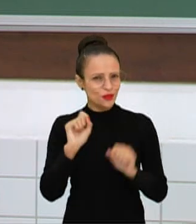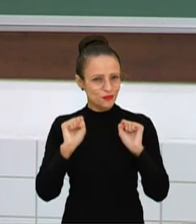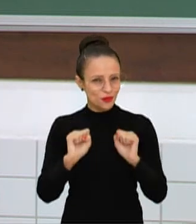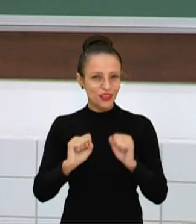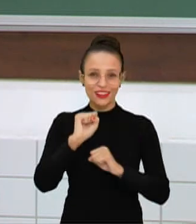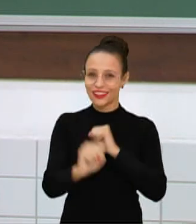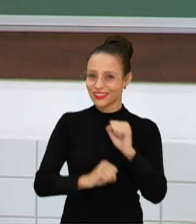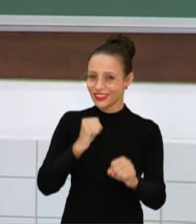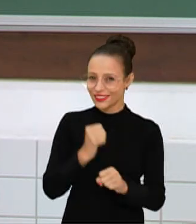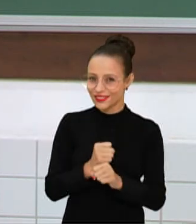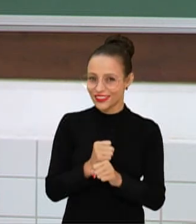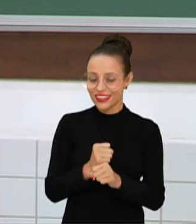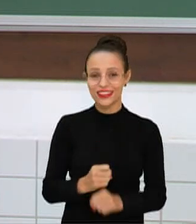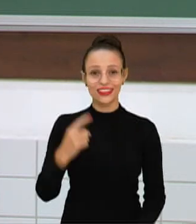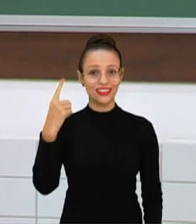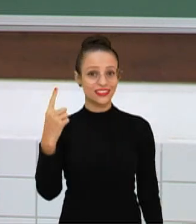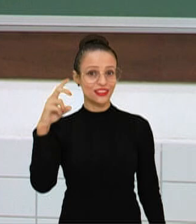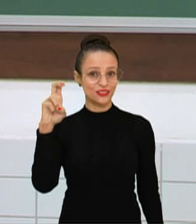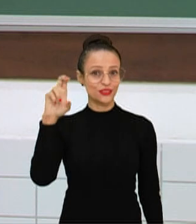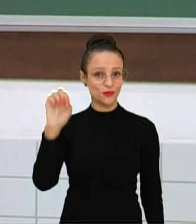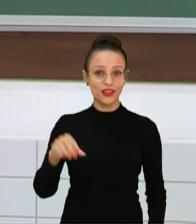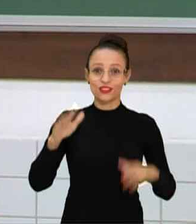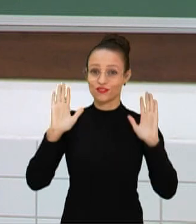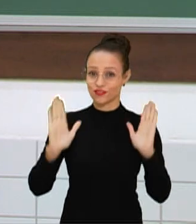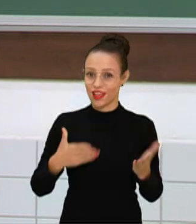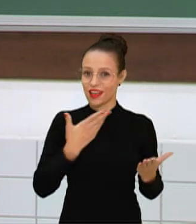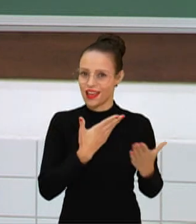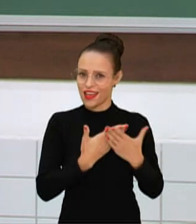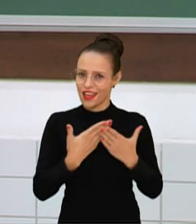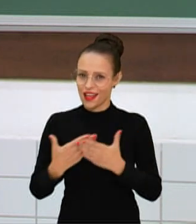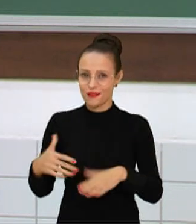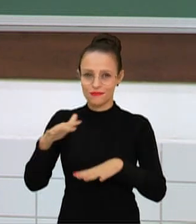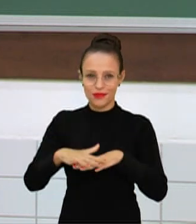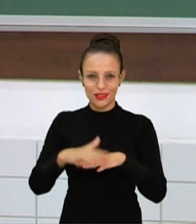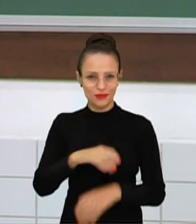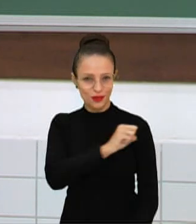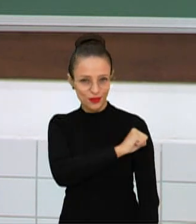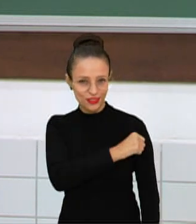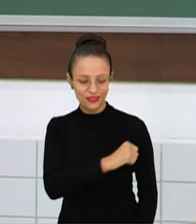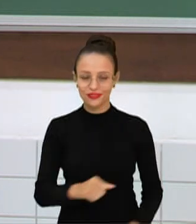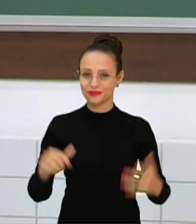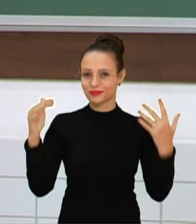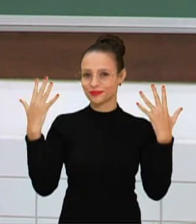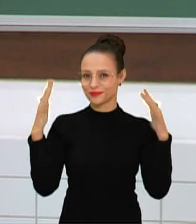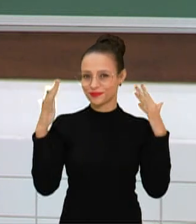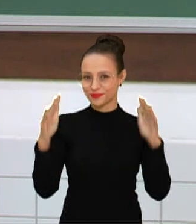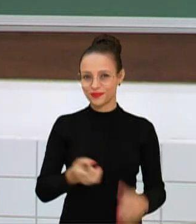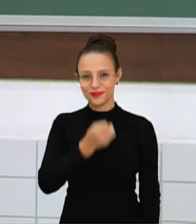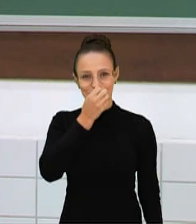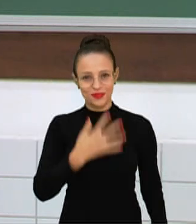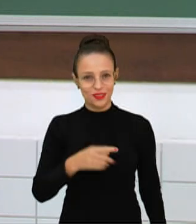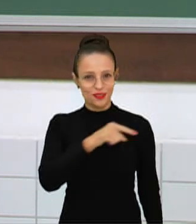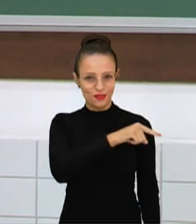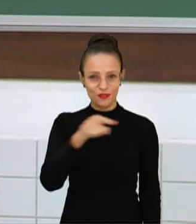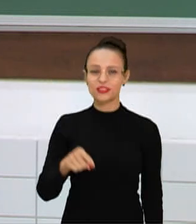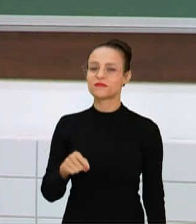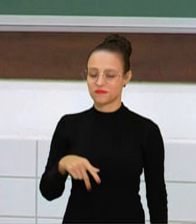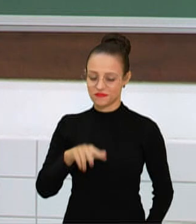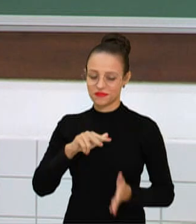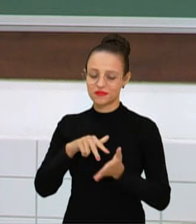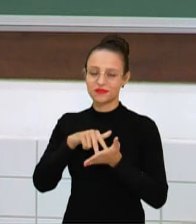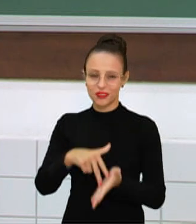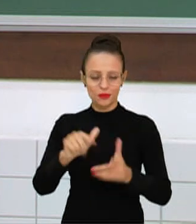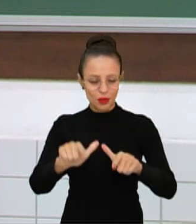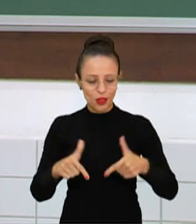vem. 150 já aulas de matemática oitavo ano. Parabéns, muito bem. Vocês estão ó, firmes aí na